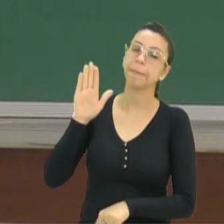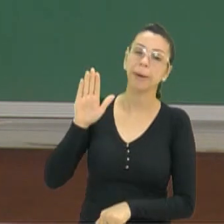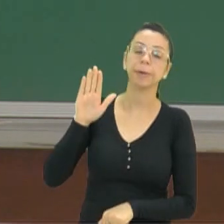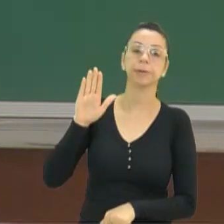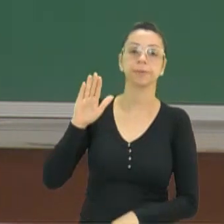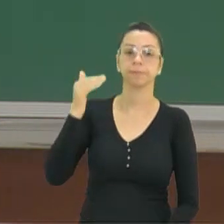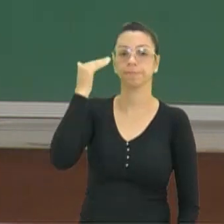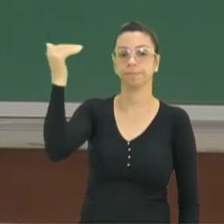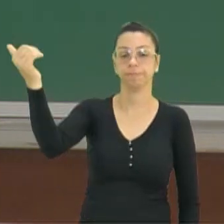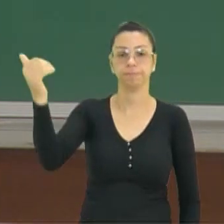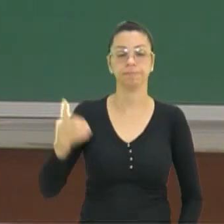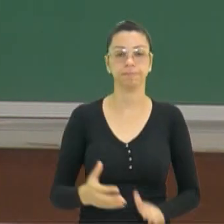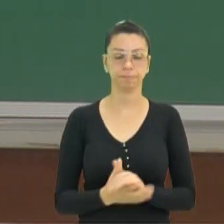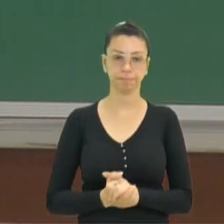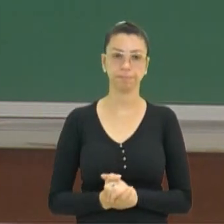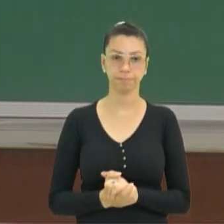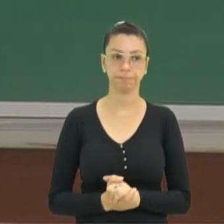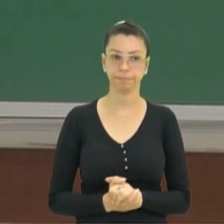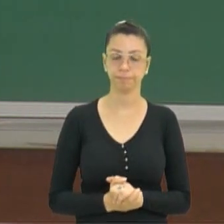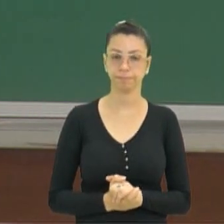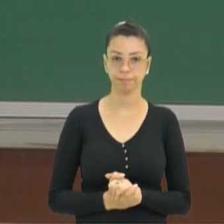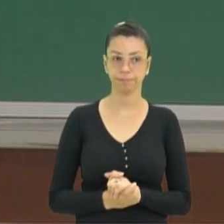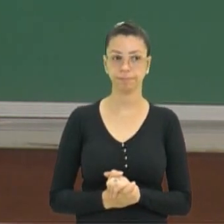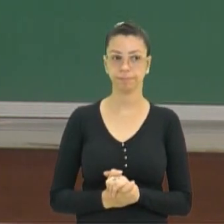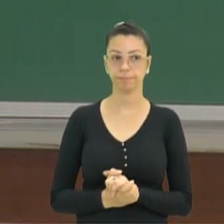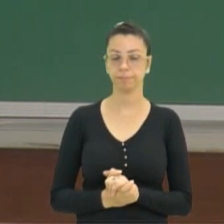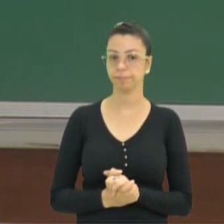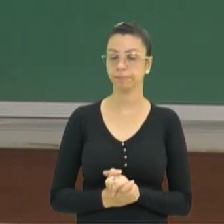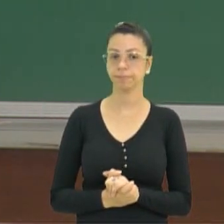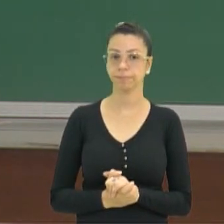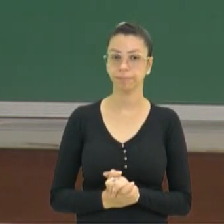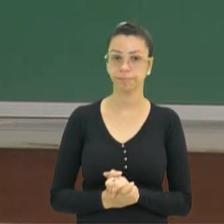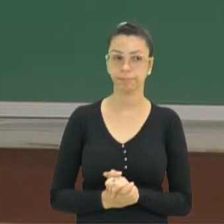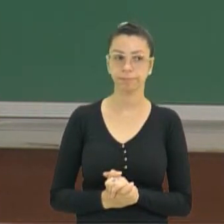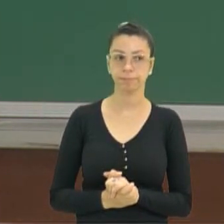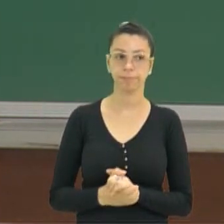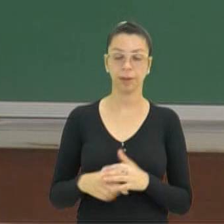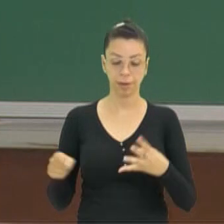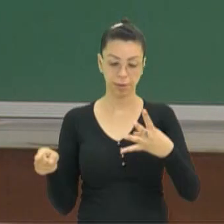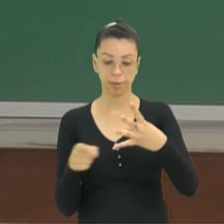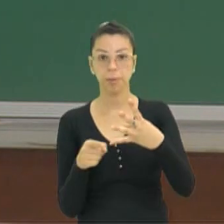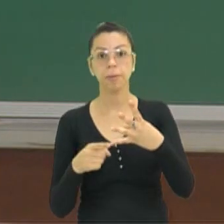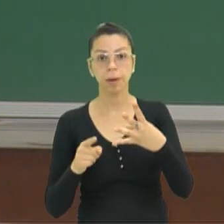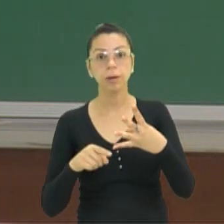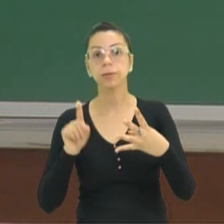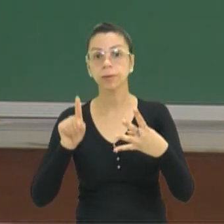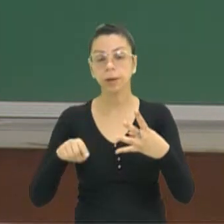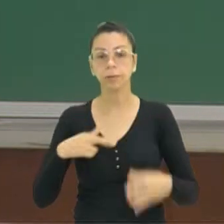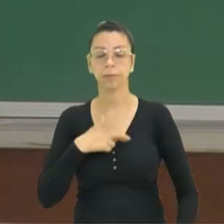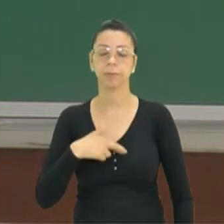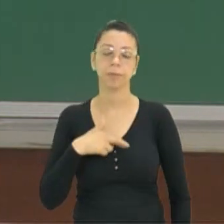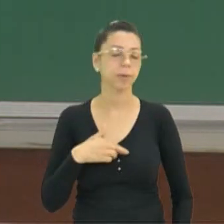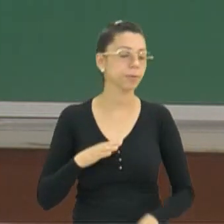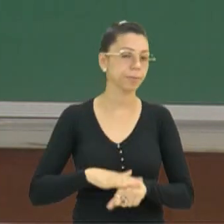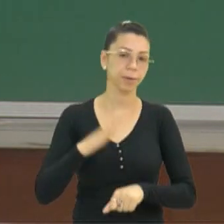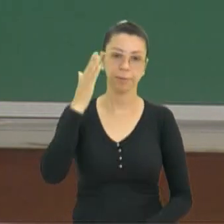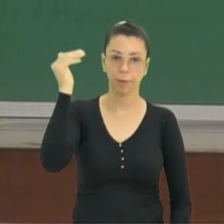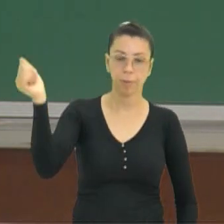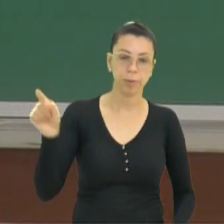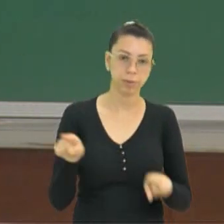Jane Eyre, de fato, é um dos seus romances mais famosos. beleza? Então, número 4, a resposta é